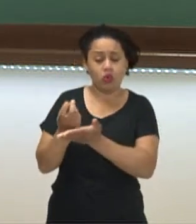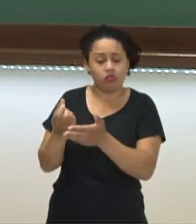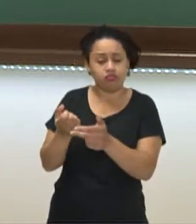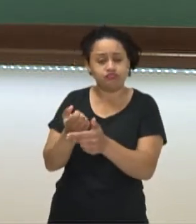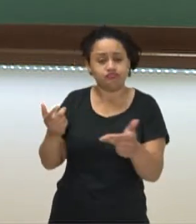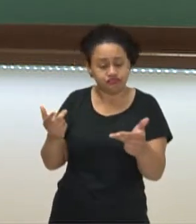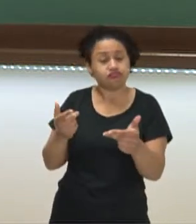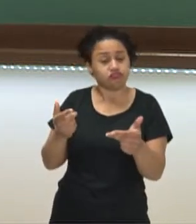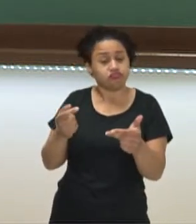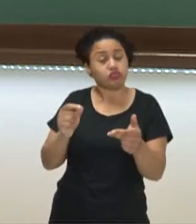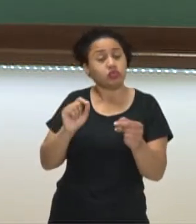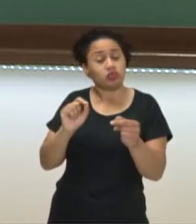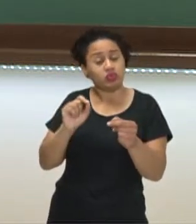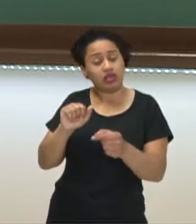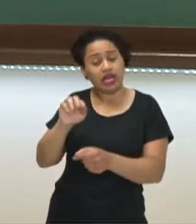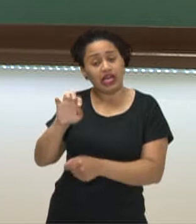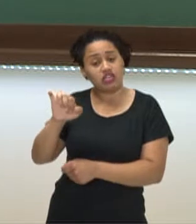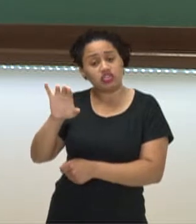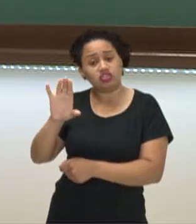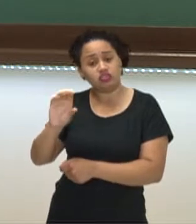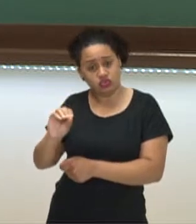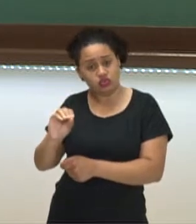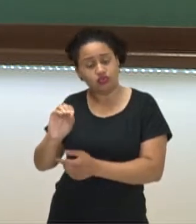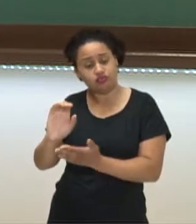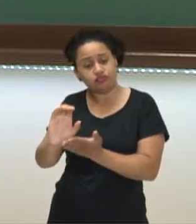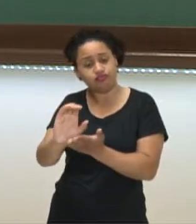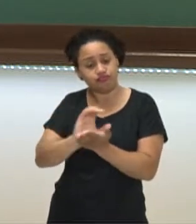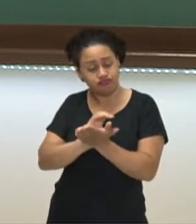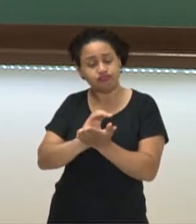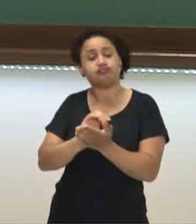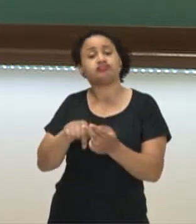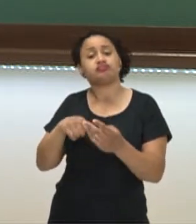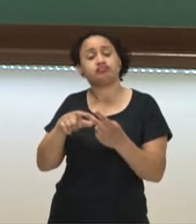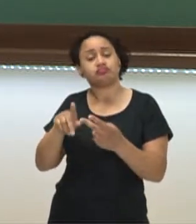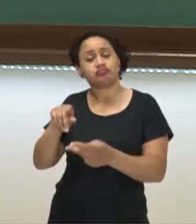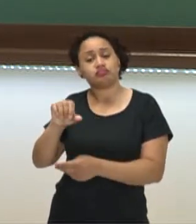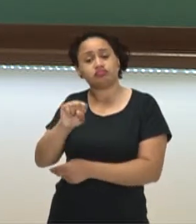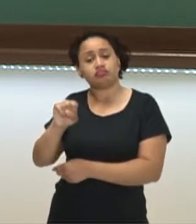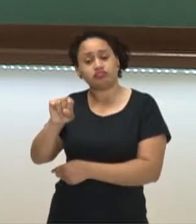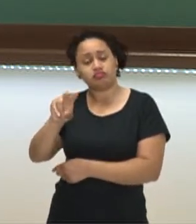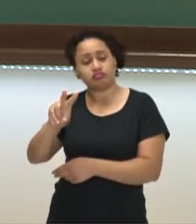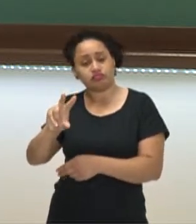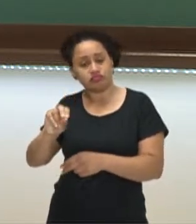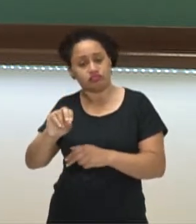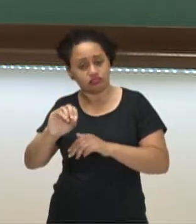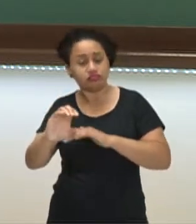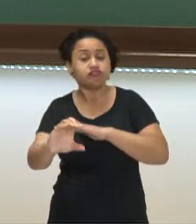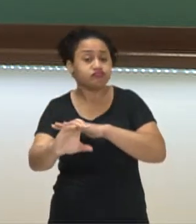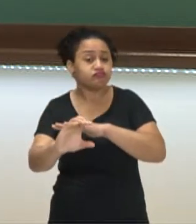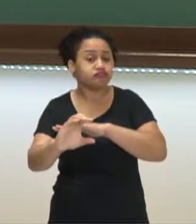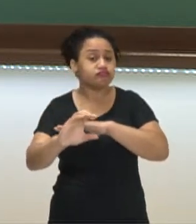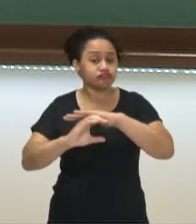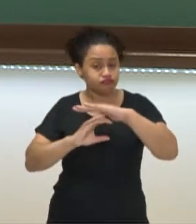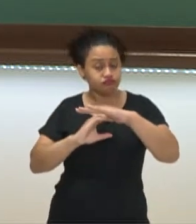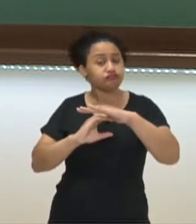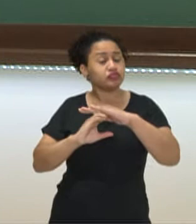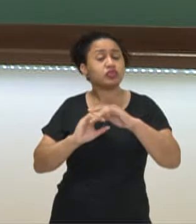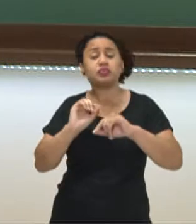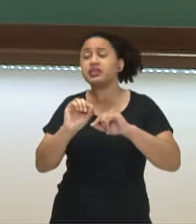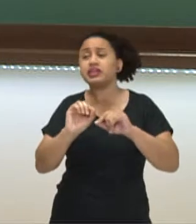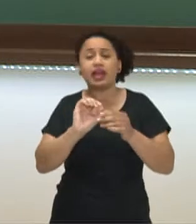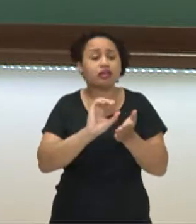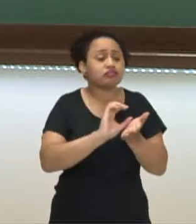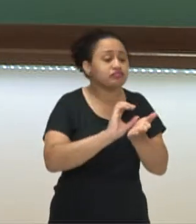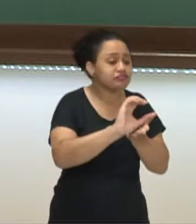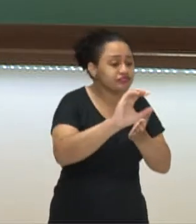bem, ativo e passivo financeiro. Conceito extremamente importante para a gente compreender o que é um ativo e o